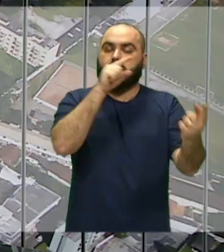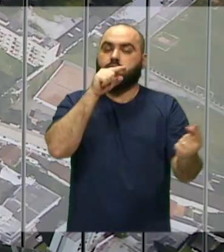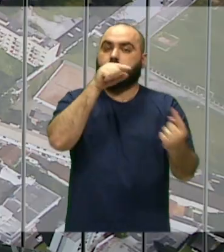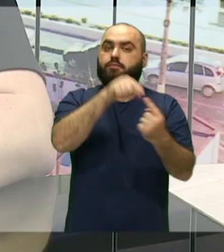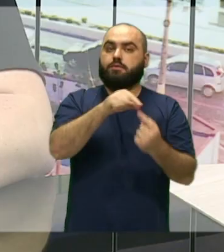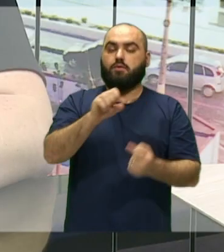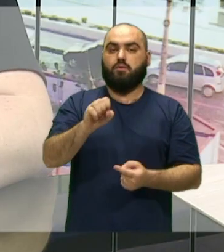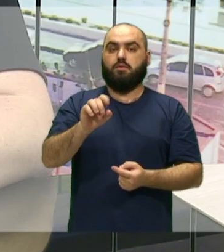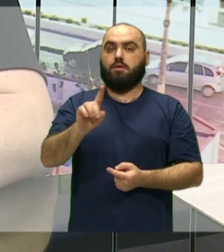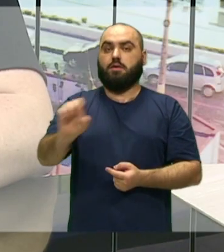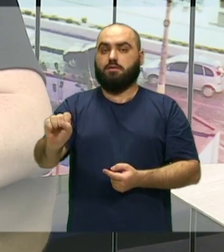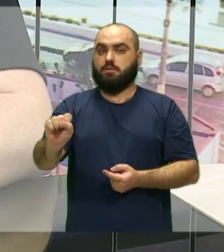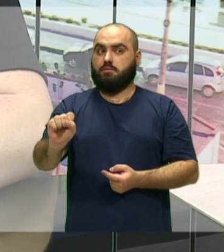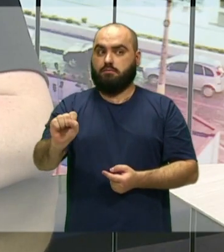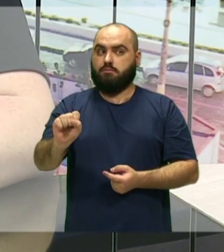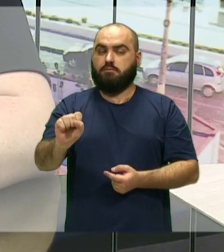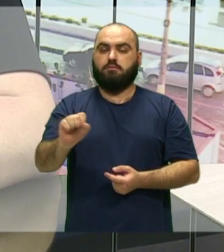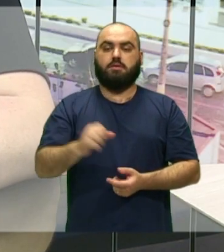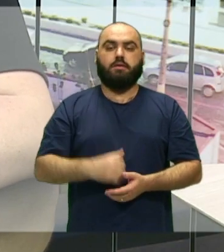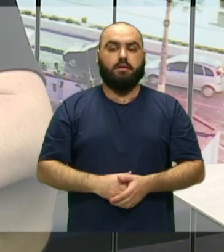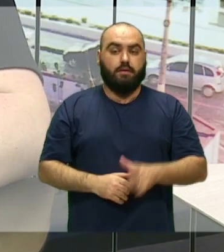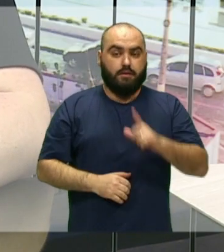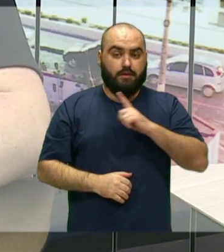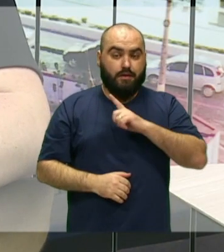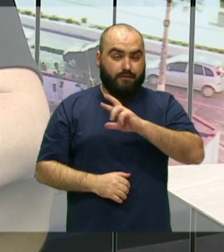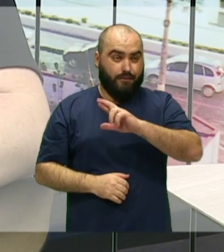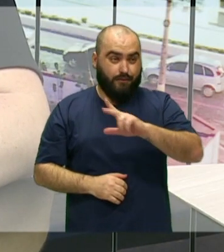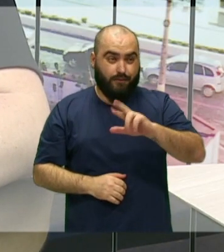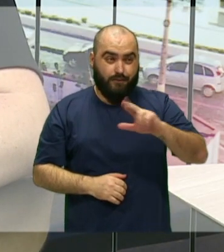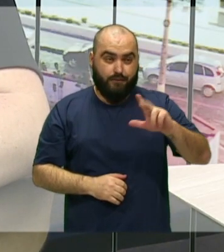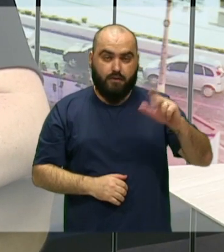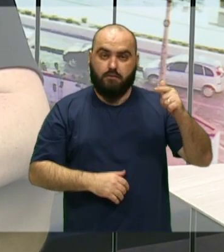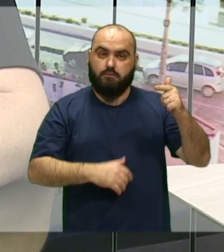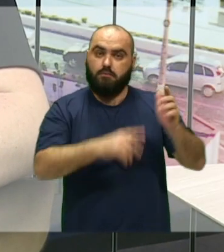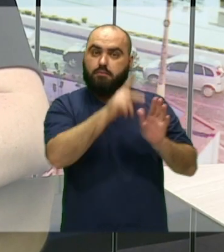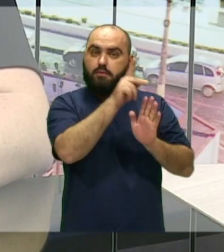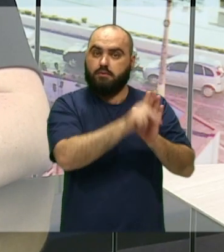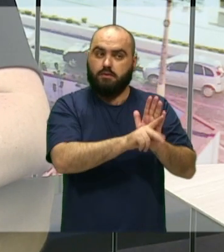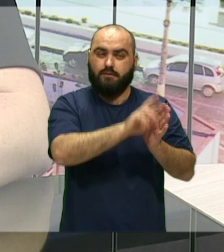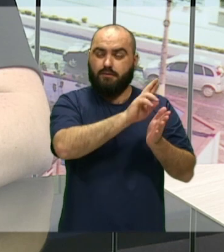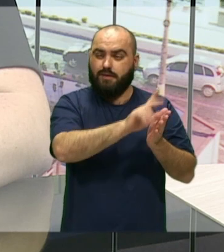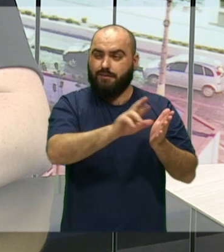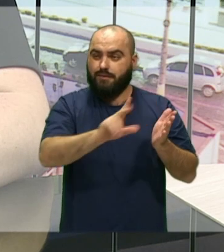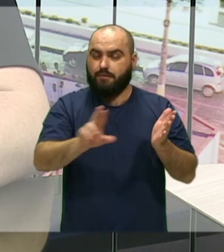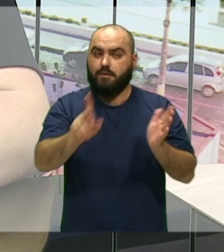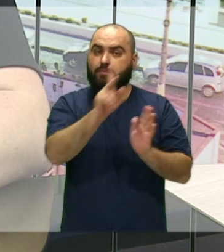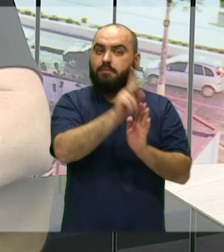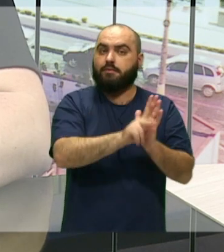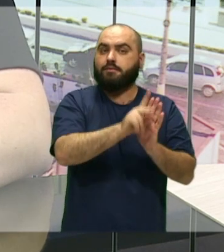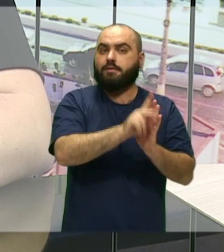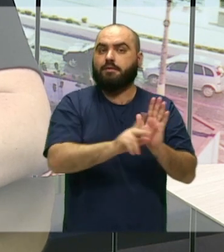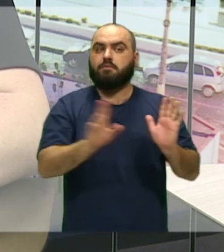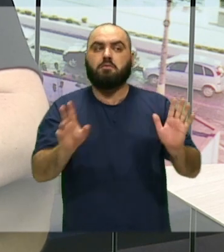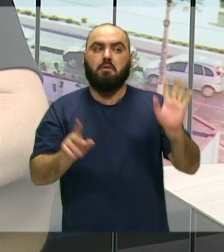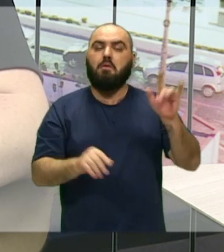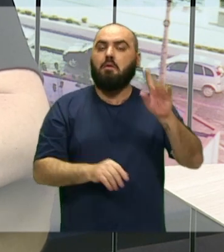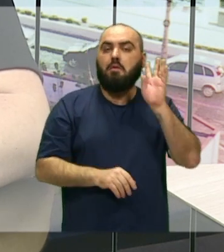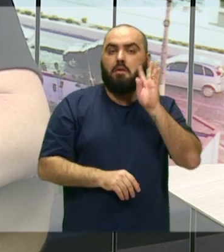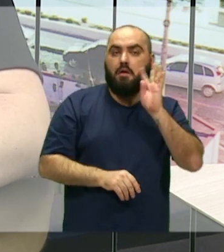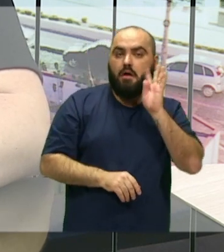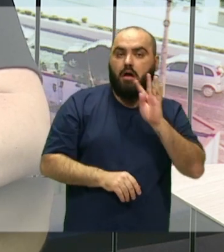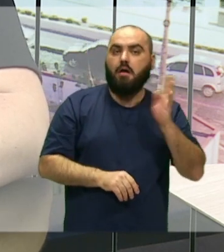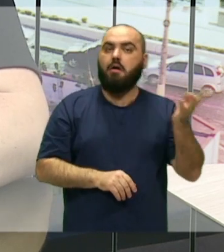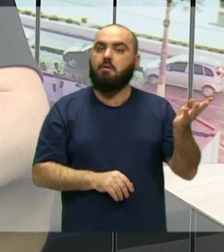desenvolvimento sustentável tem muitos projetos Eh que que ah que são legais às vezes paraa